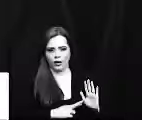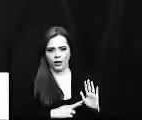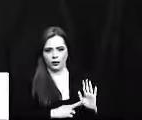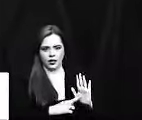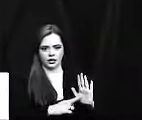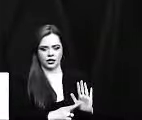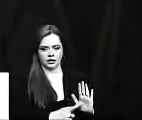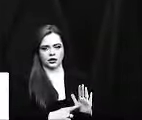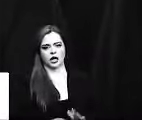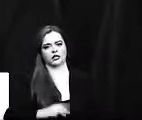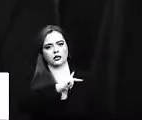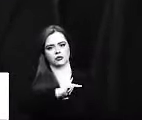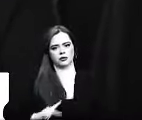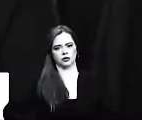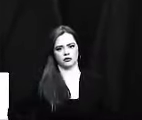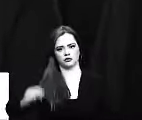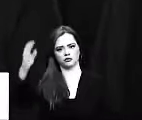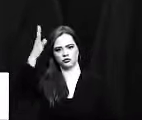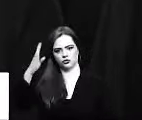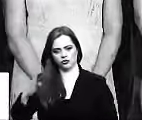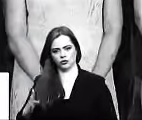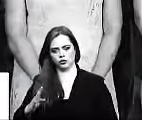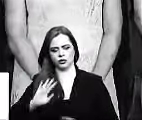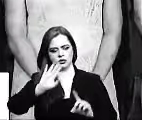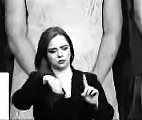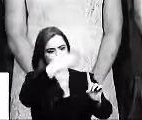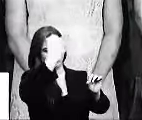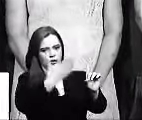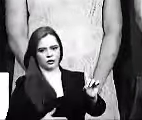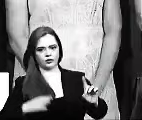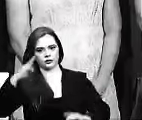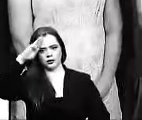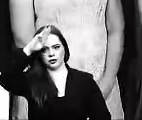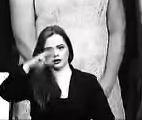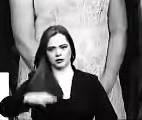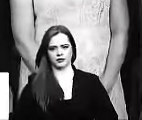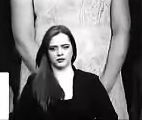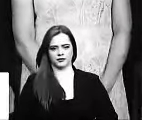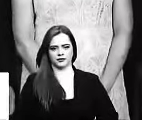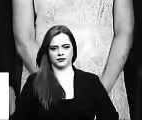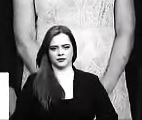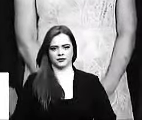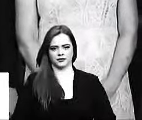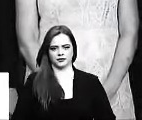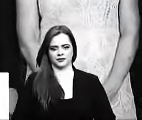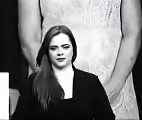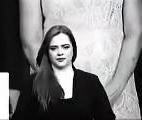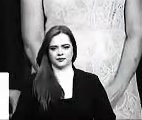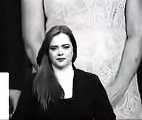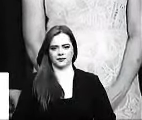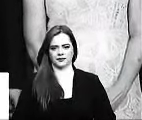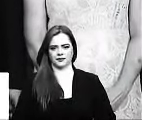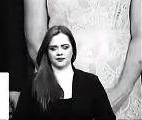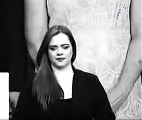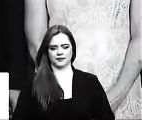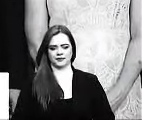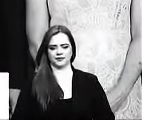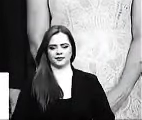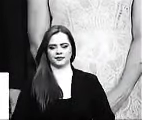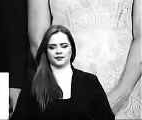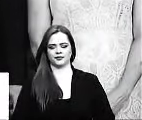aquela frase que ele falou, como isso aconteceu quando Hitler decidiu matar os judeus. Essa frase, da maneira como ele falou, foi uma frase descuidada, de